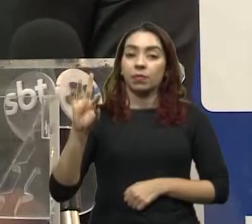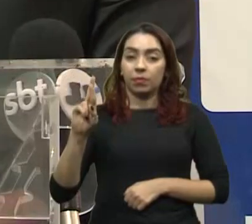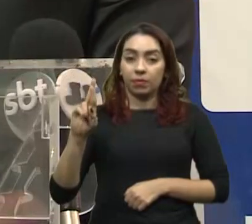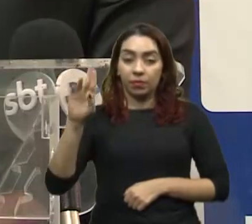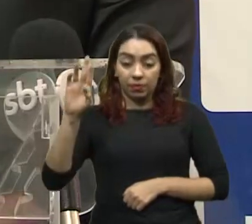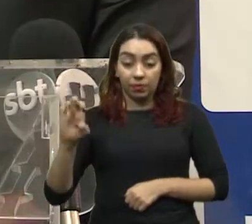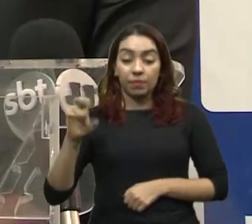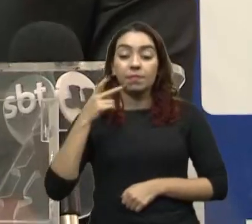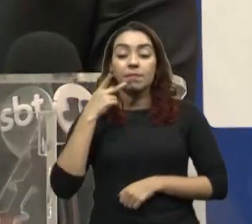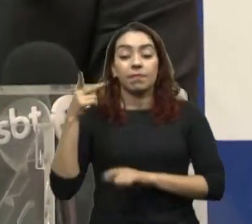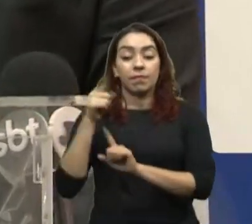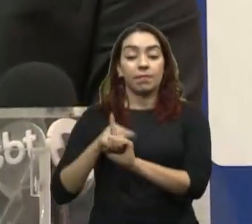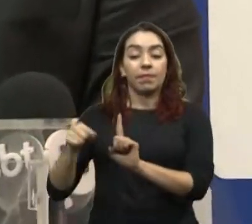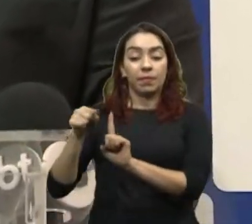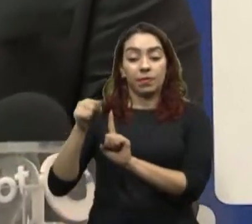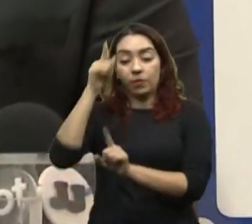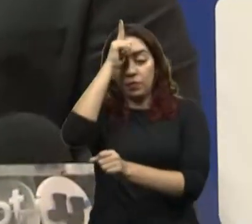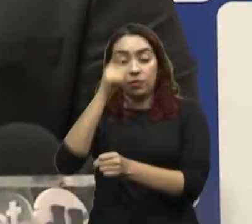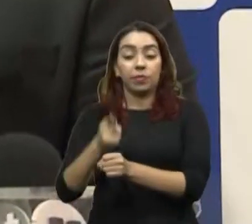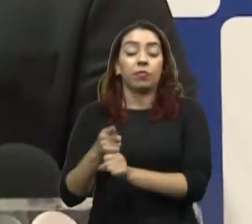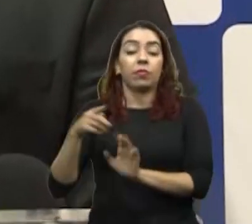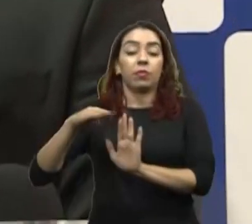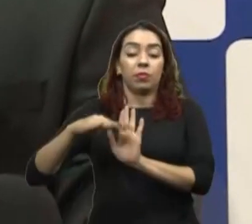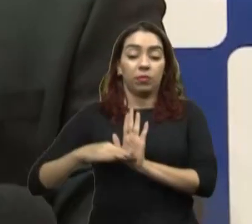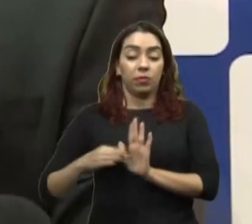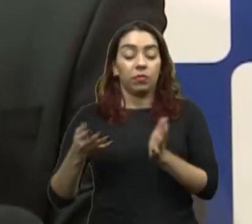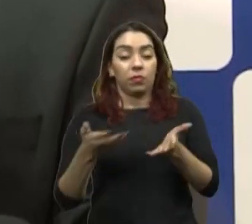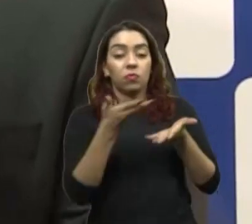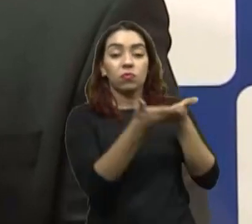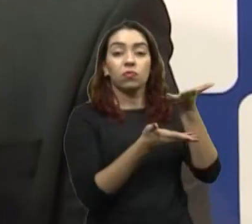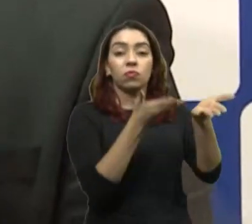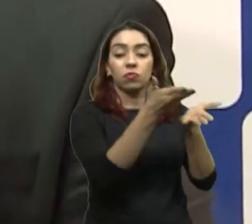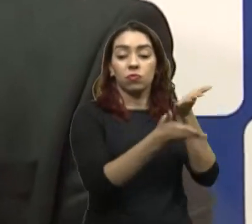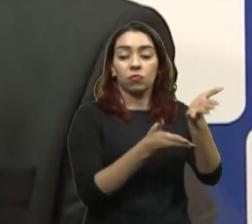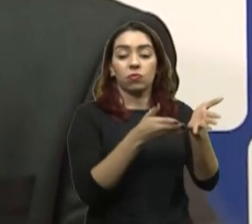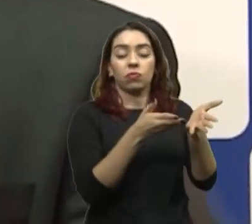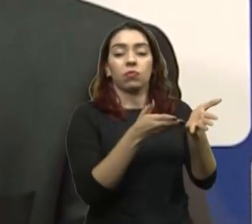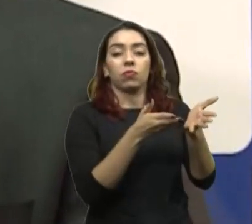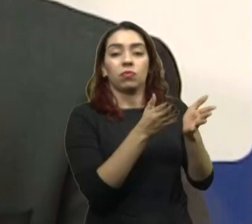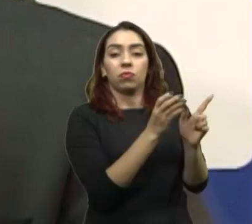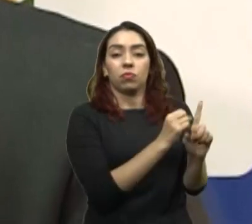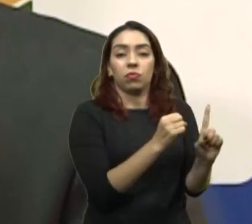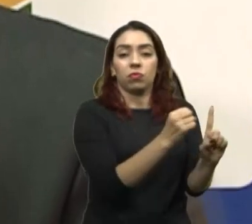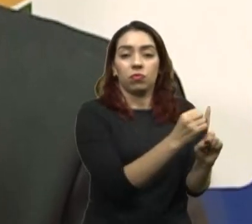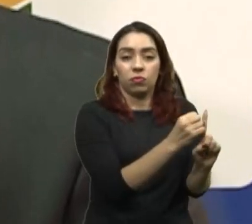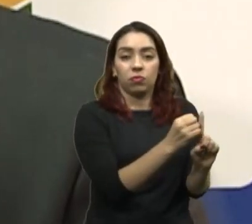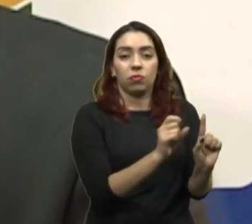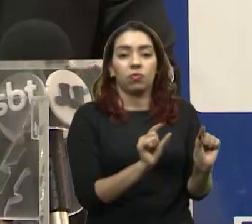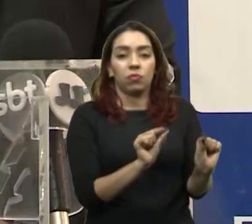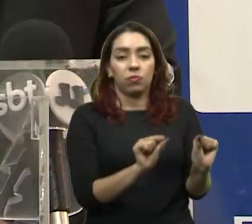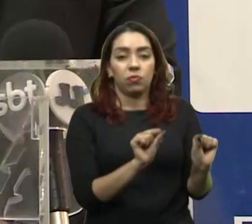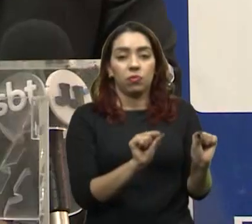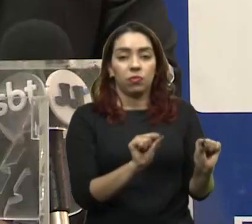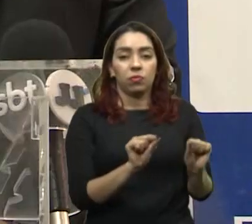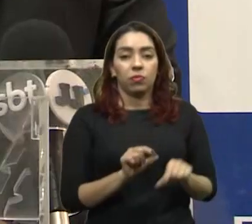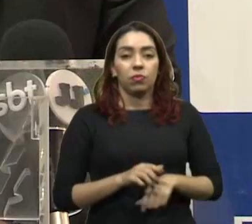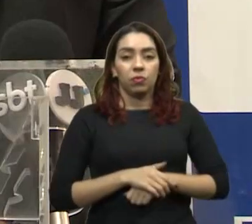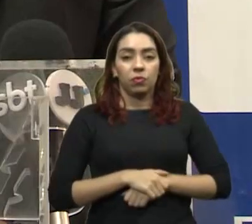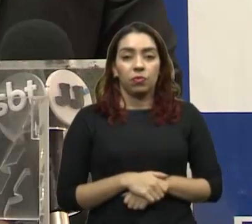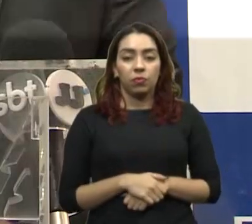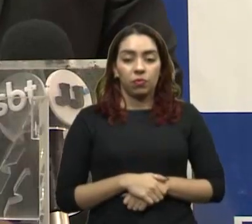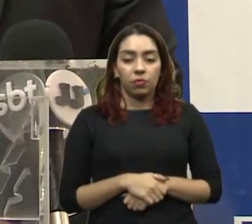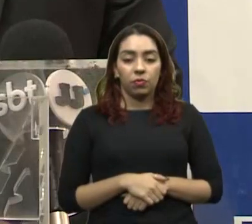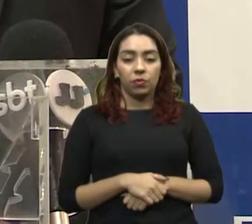meta da nova gestão é atender a população com julgamentos mais rápidos dos processos. Desde